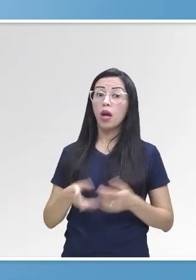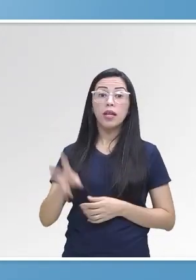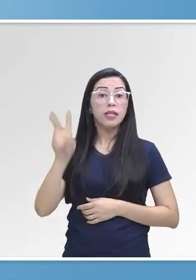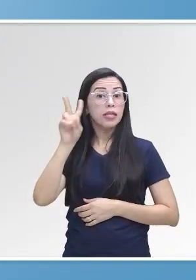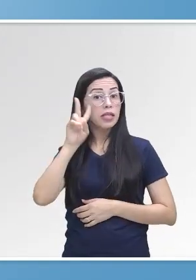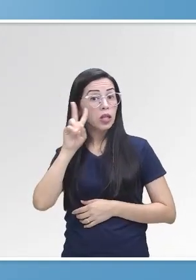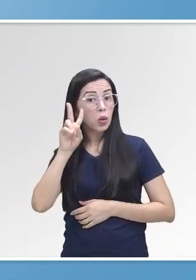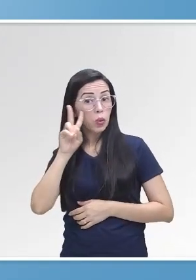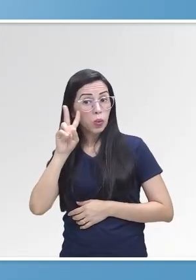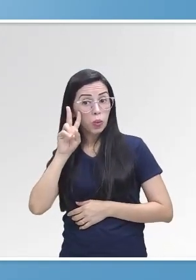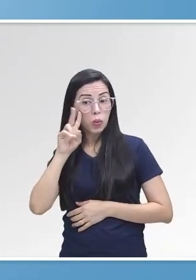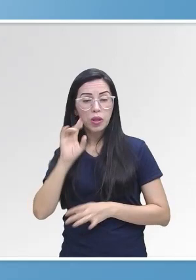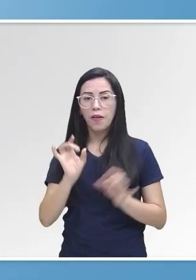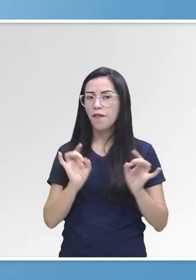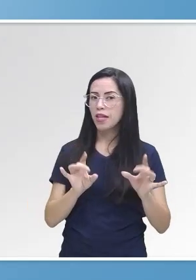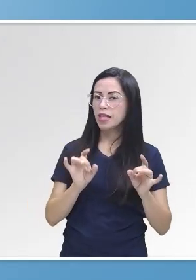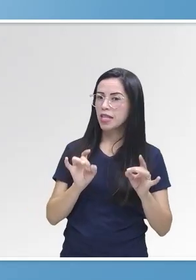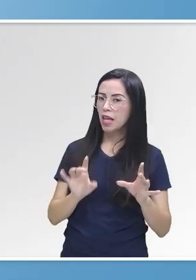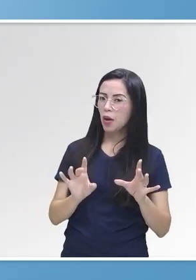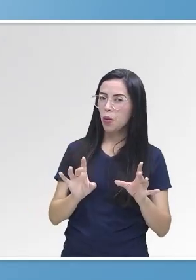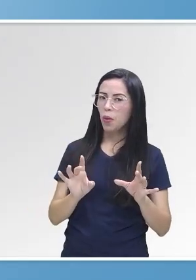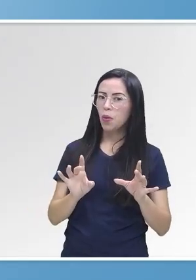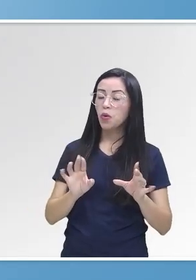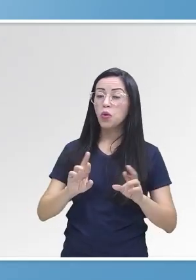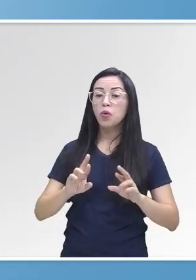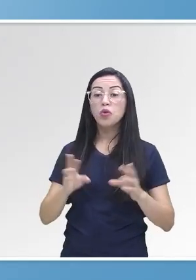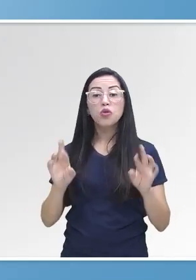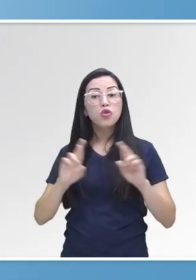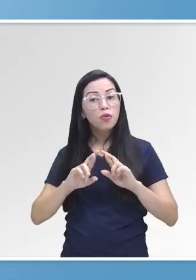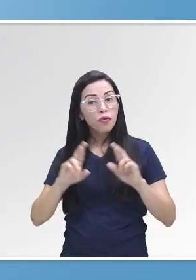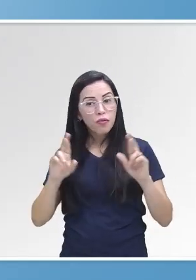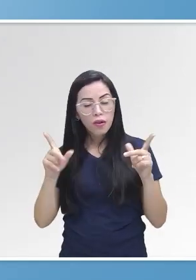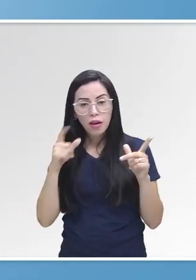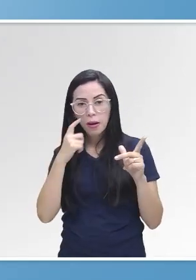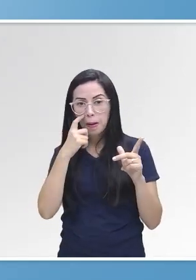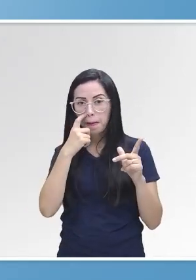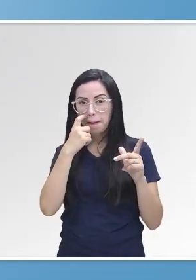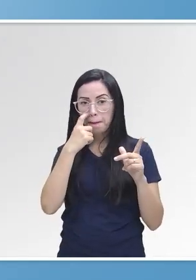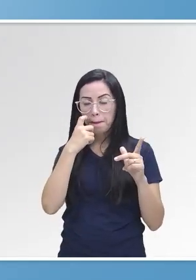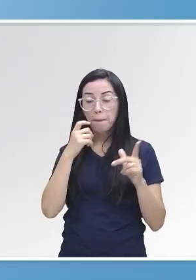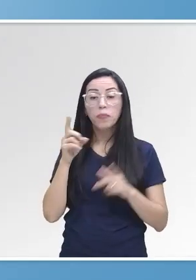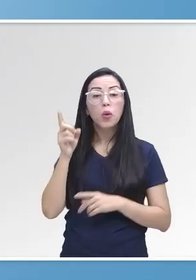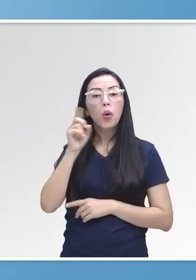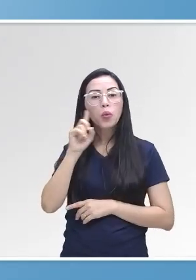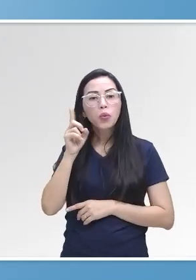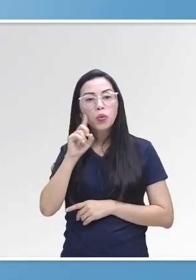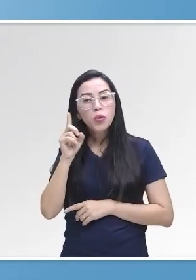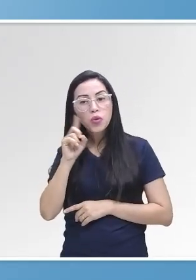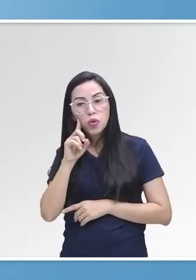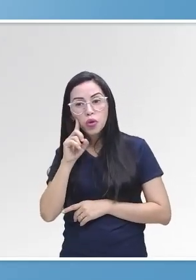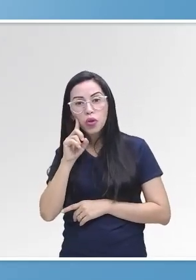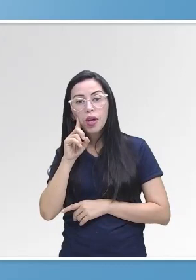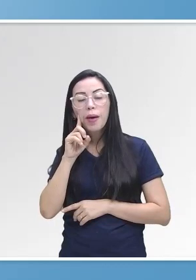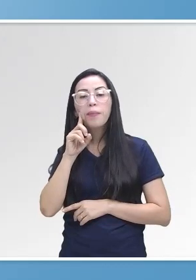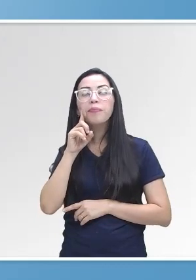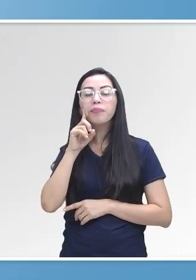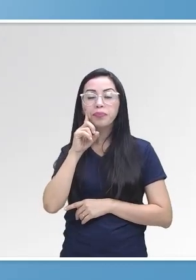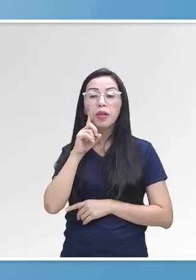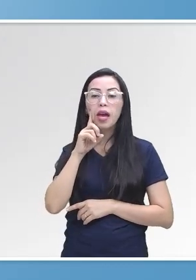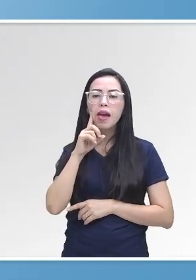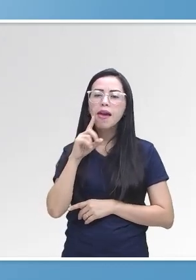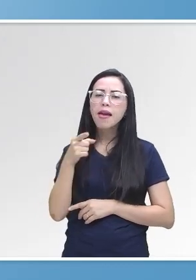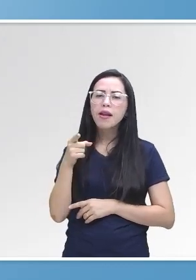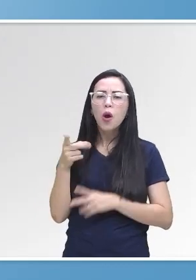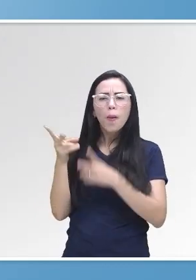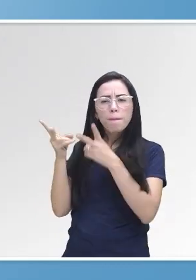outras quantidades tão vendo aqui em casa dia ele obteve as informação